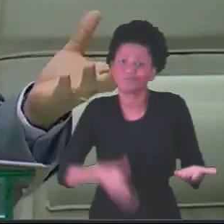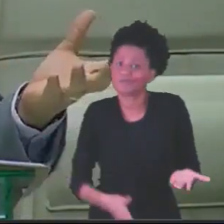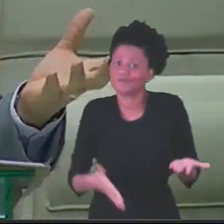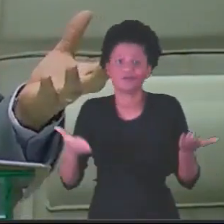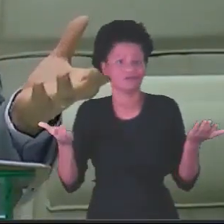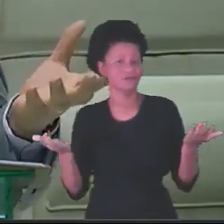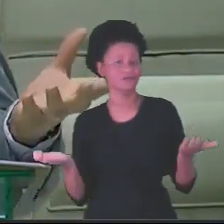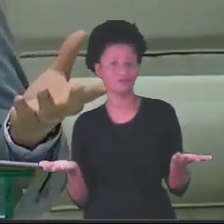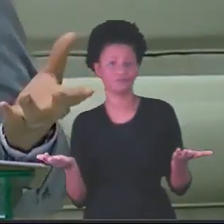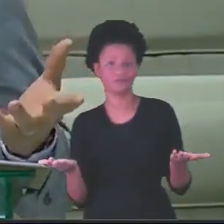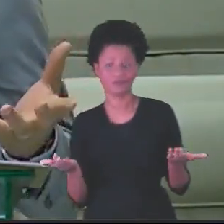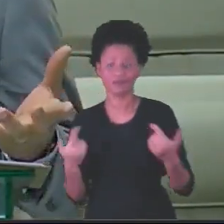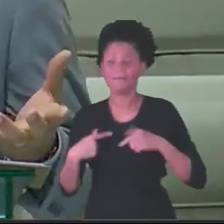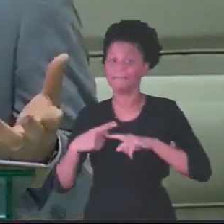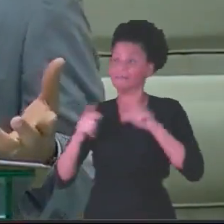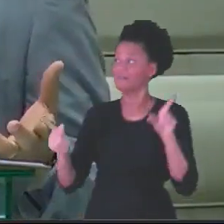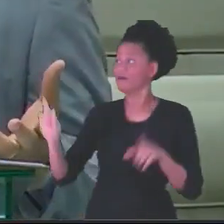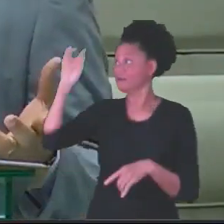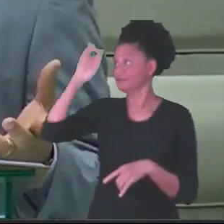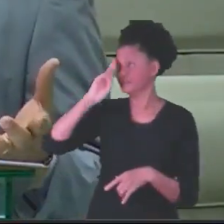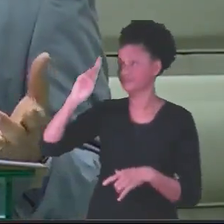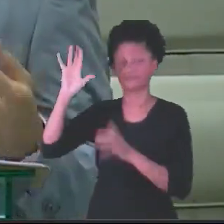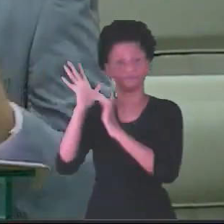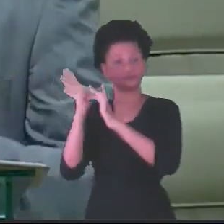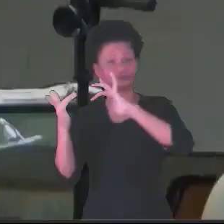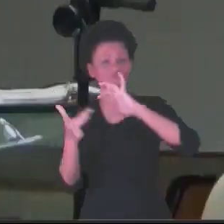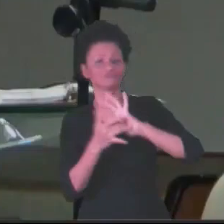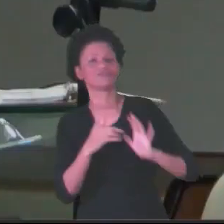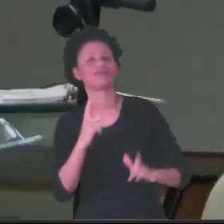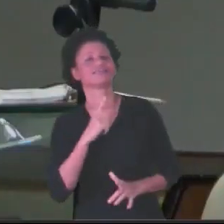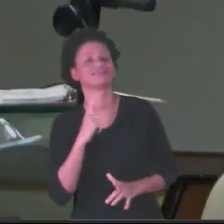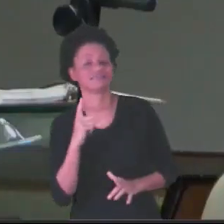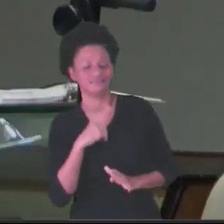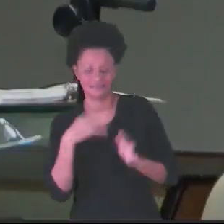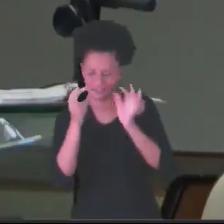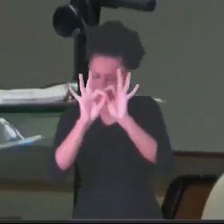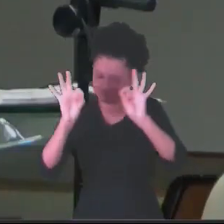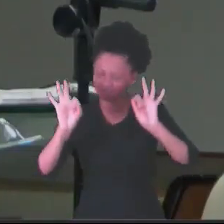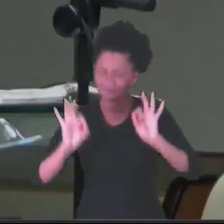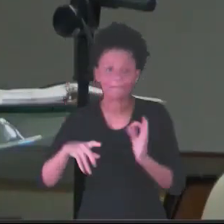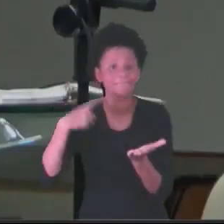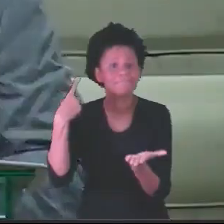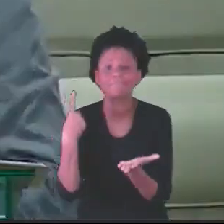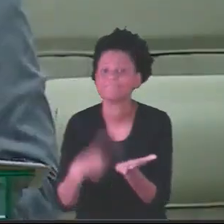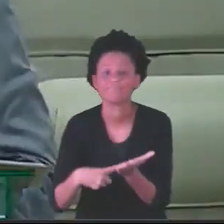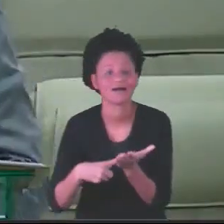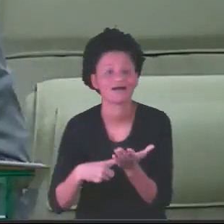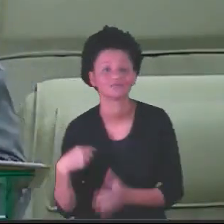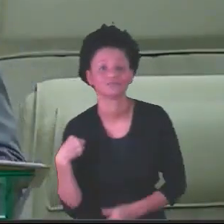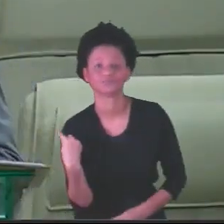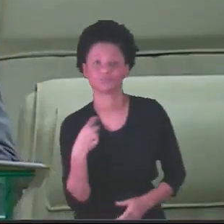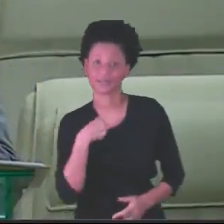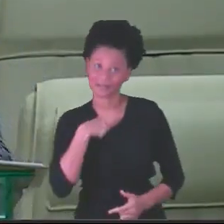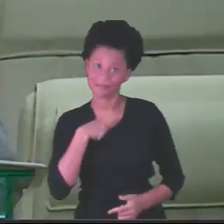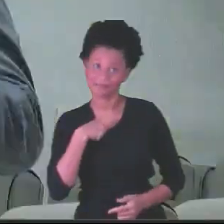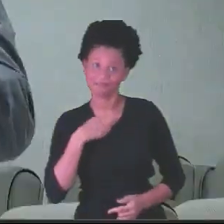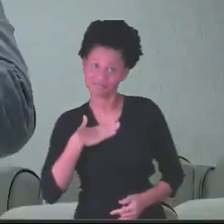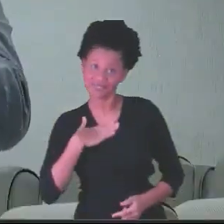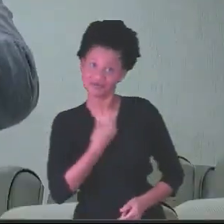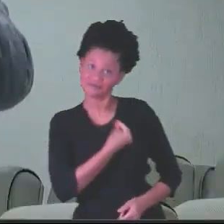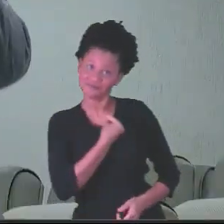coisas mas o nosso senhor jesus ele tem projetos definidos para nossas vidas